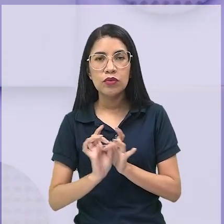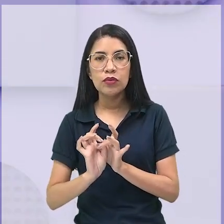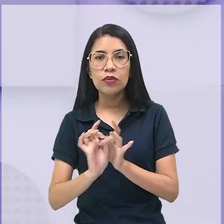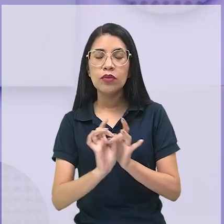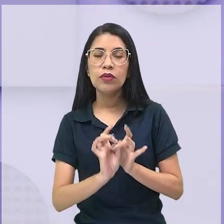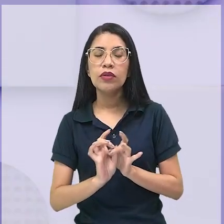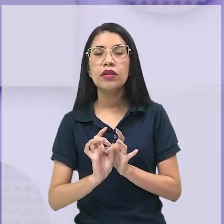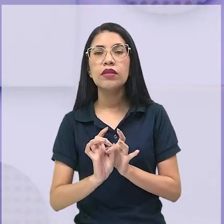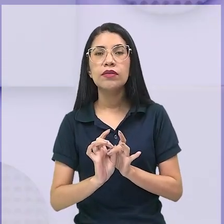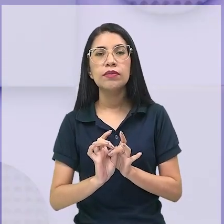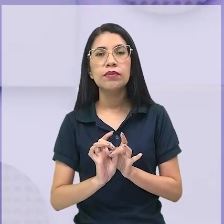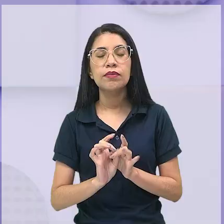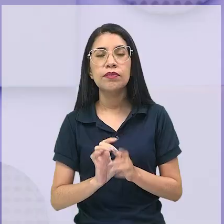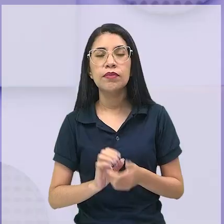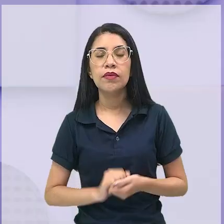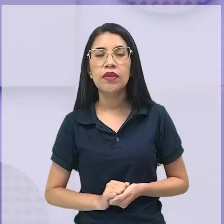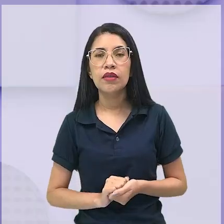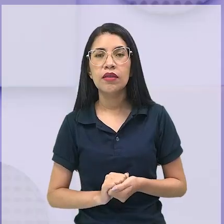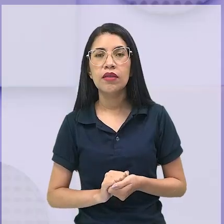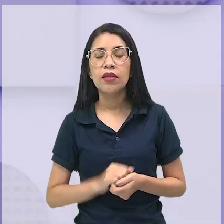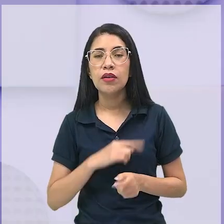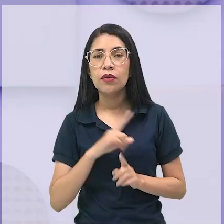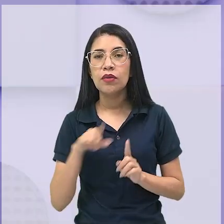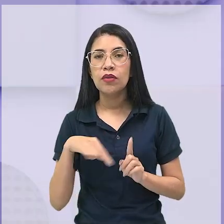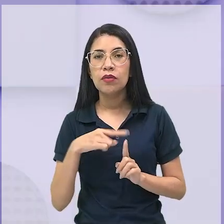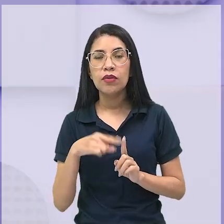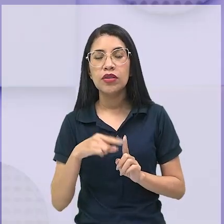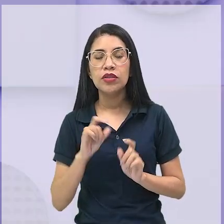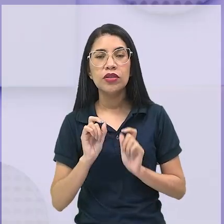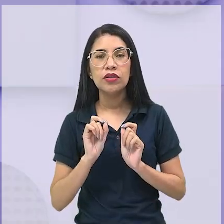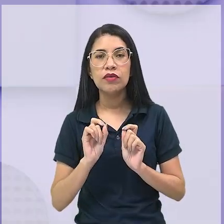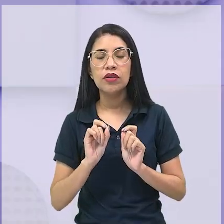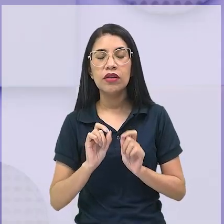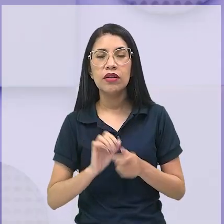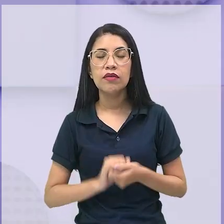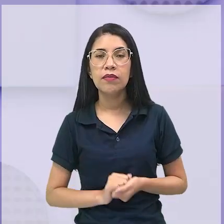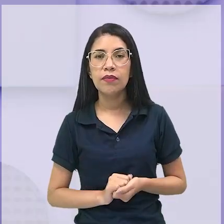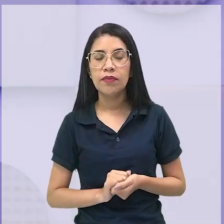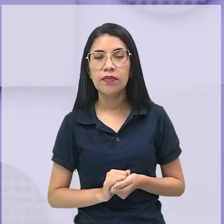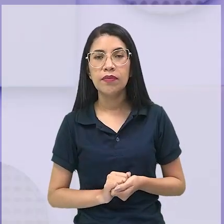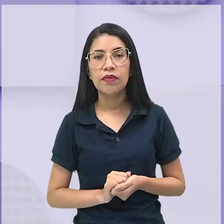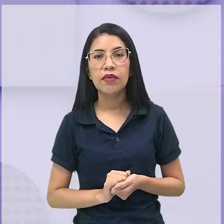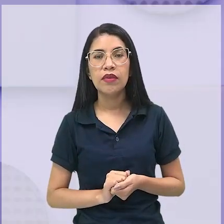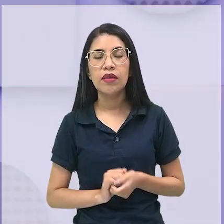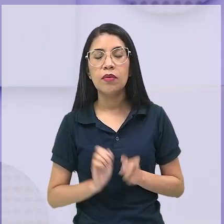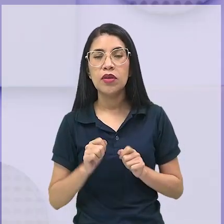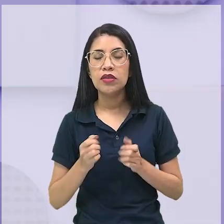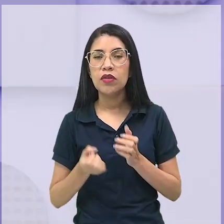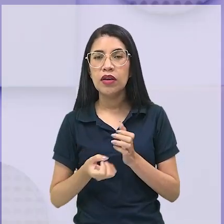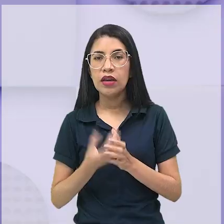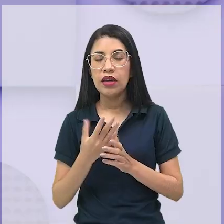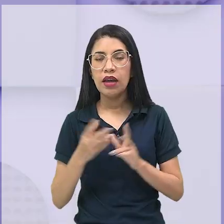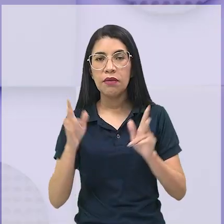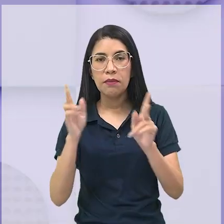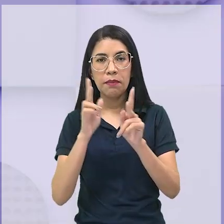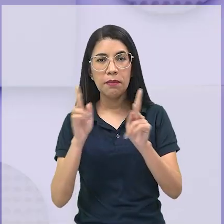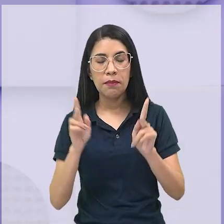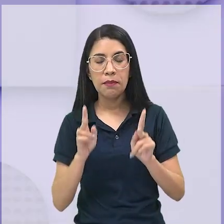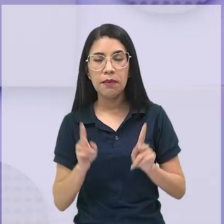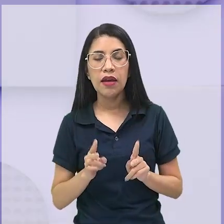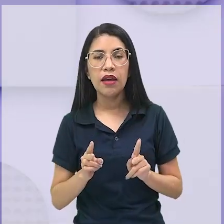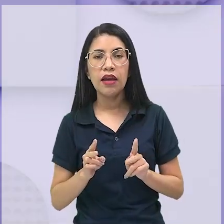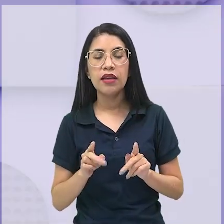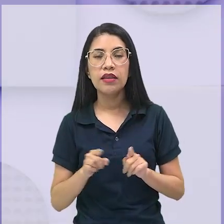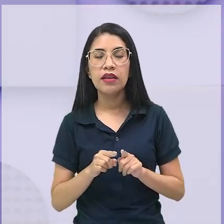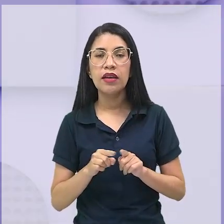tenha como lastro, que tenha como motivação profunda a construção de culturas de paz e